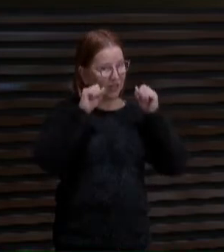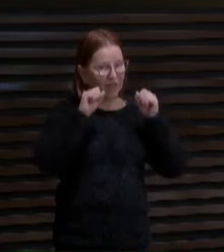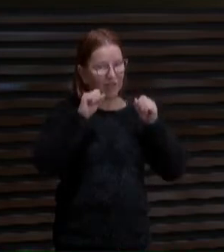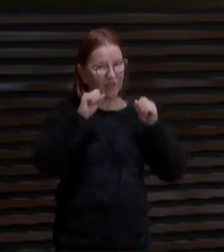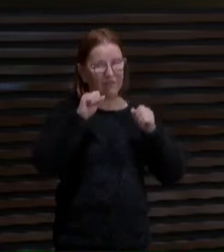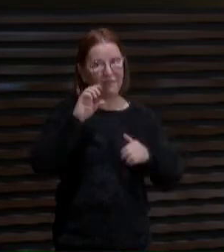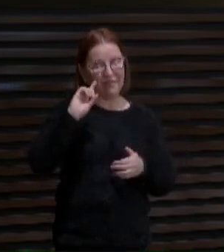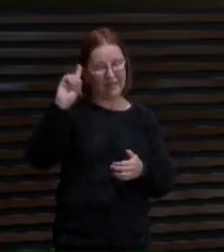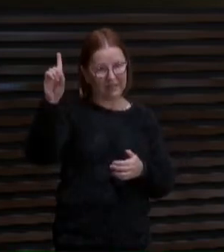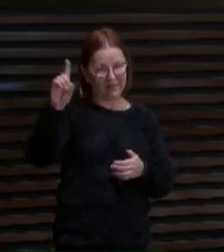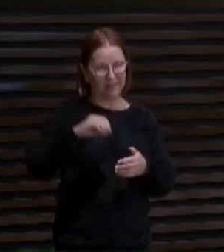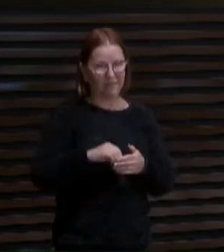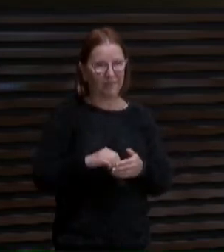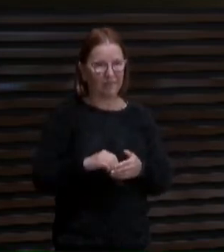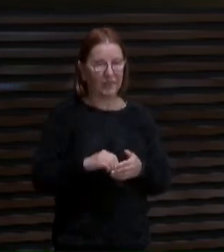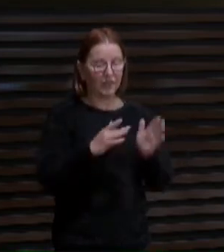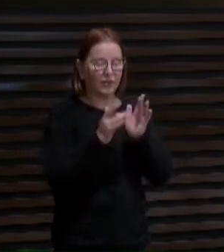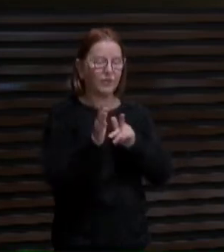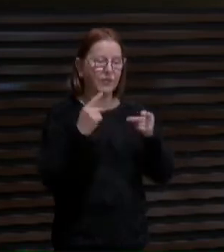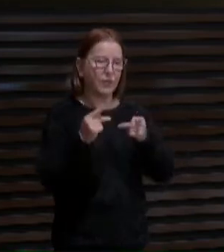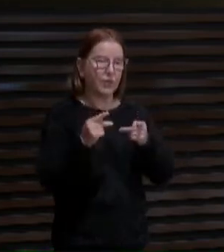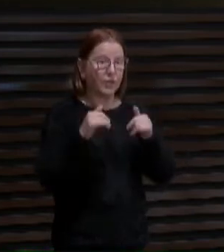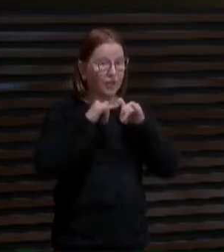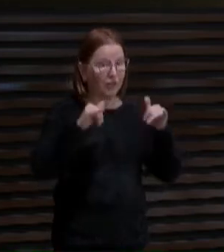assim digo-vos porém a vós outros que me ouvis